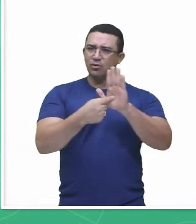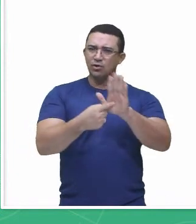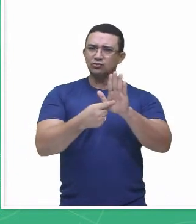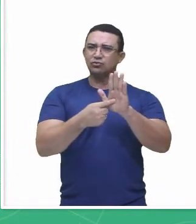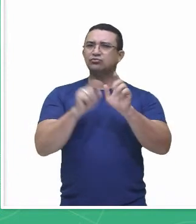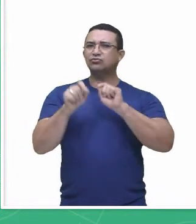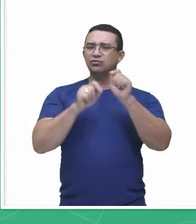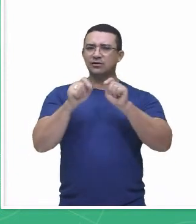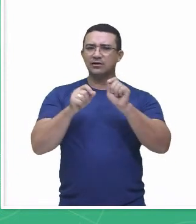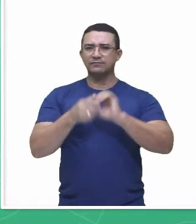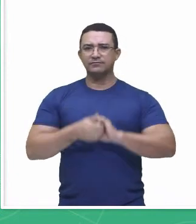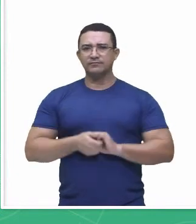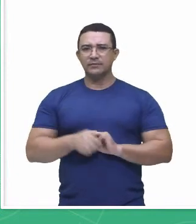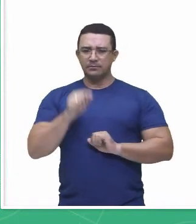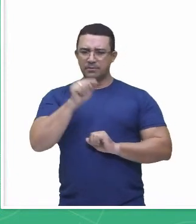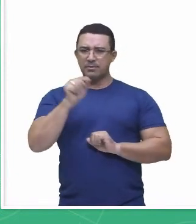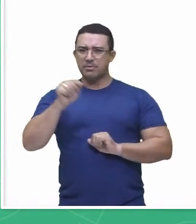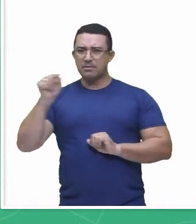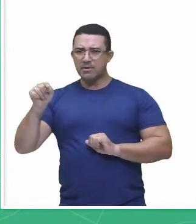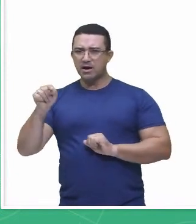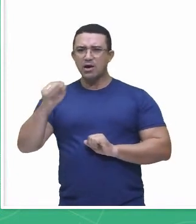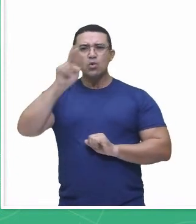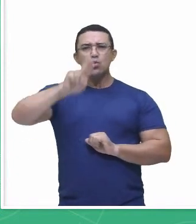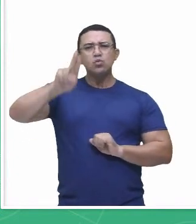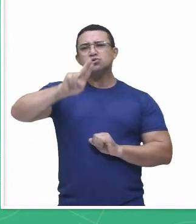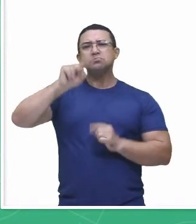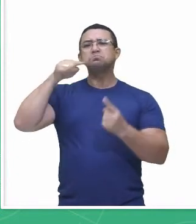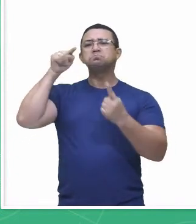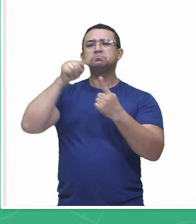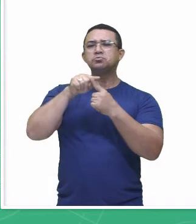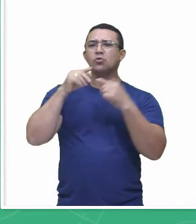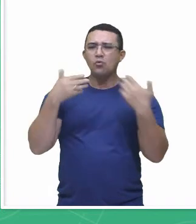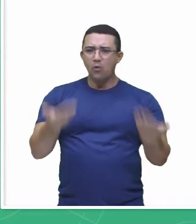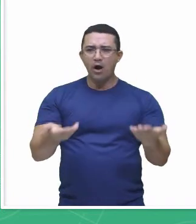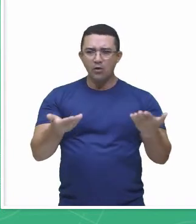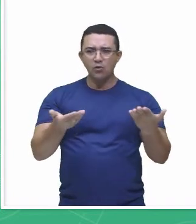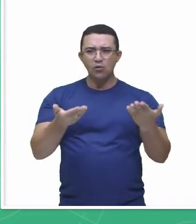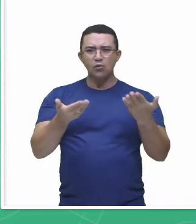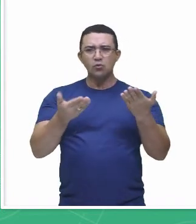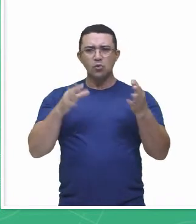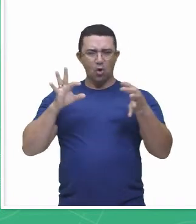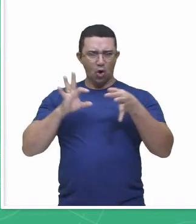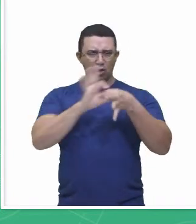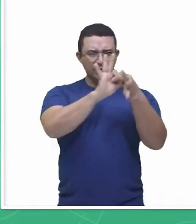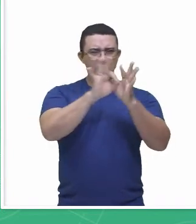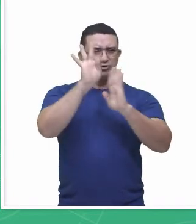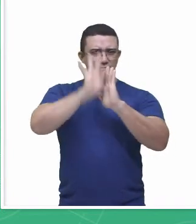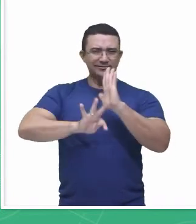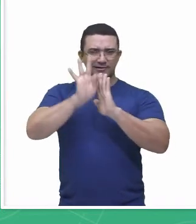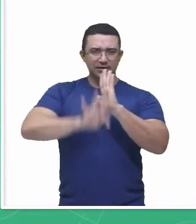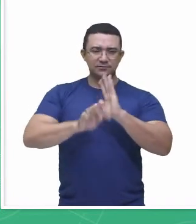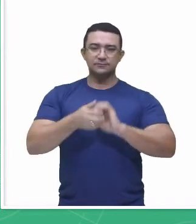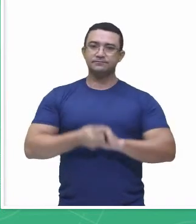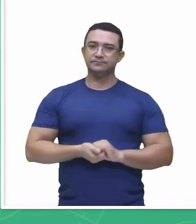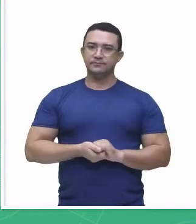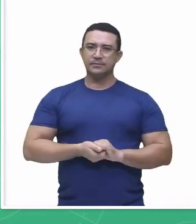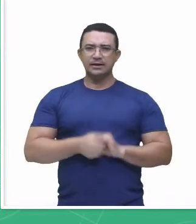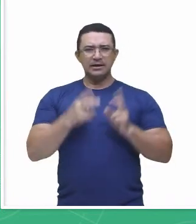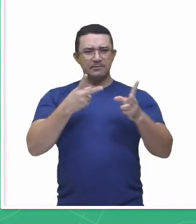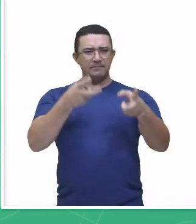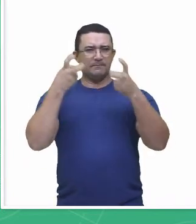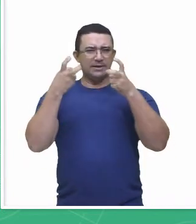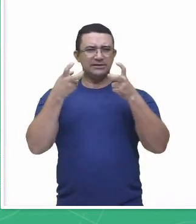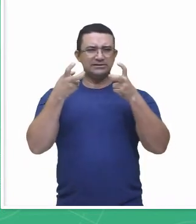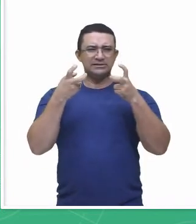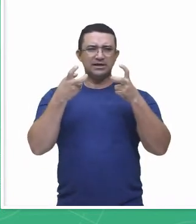quer saber das reticências, ok? Qual é a função delas neste contexto aqui? Notem